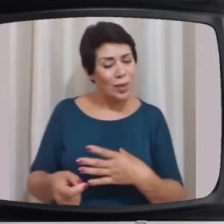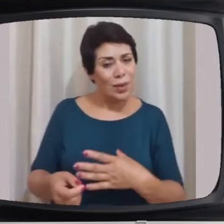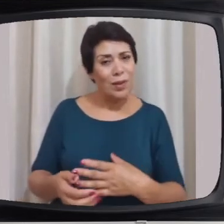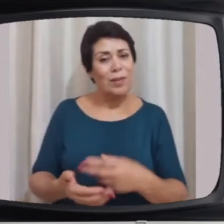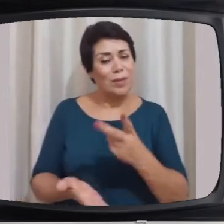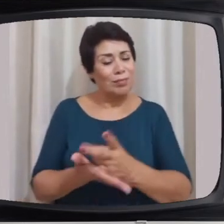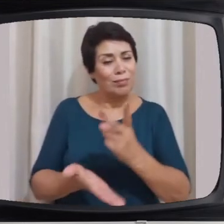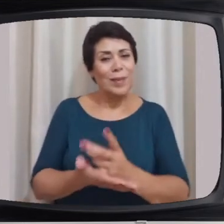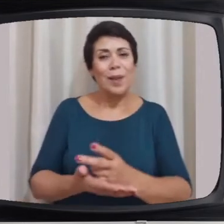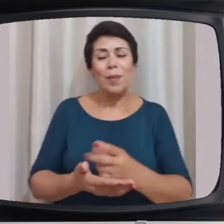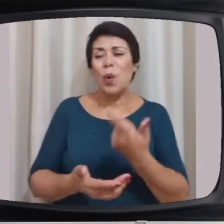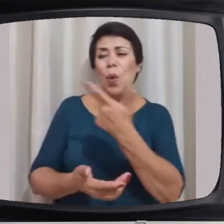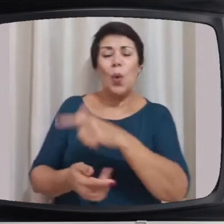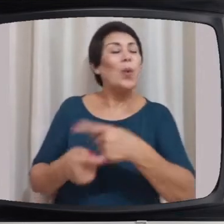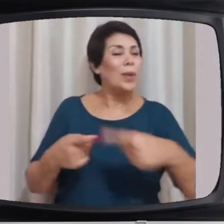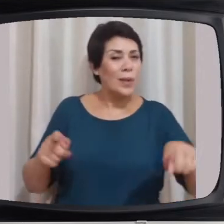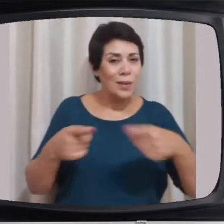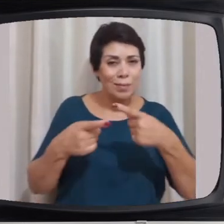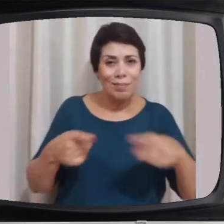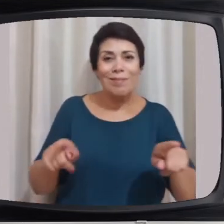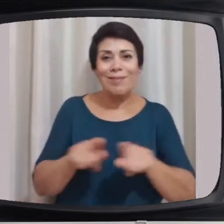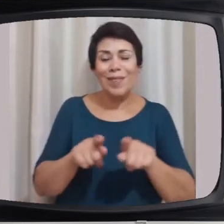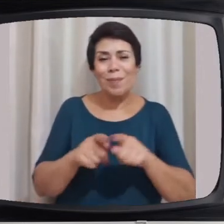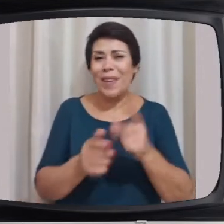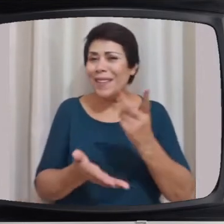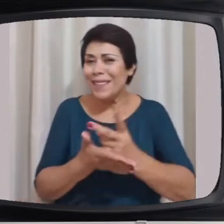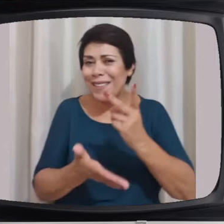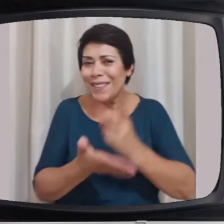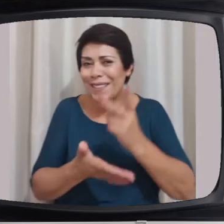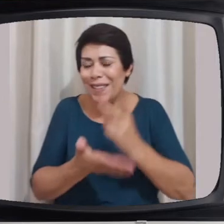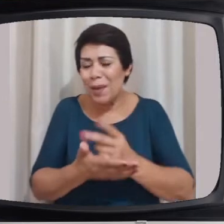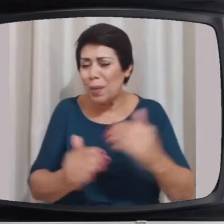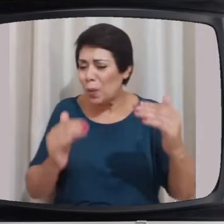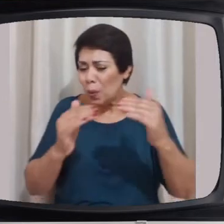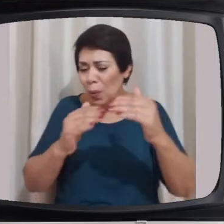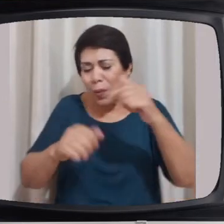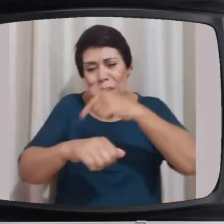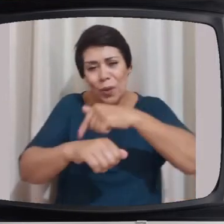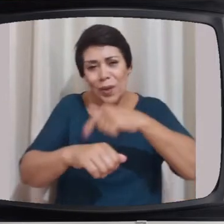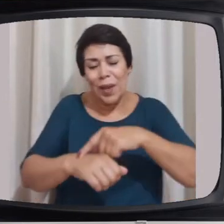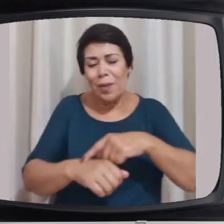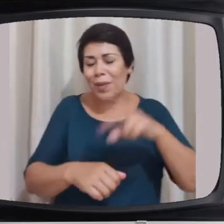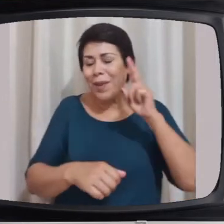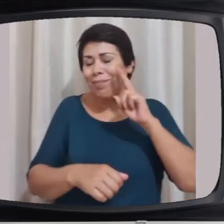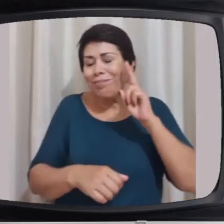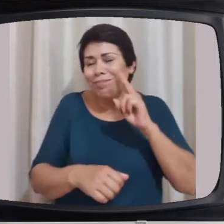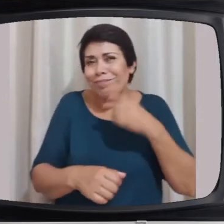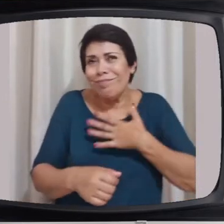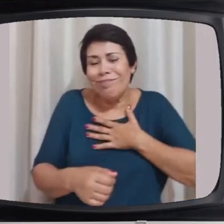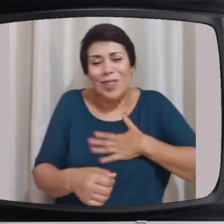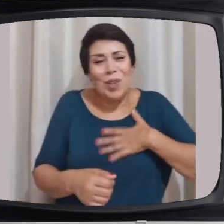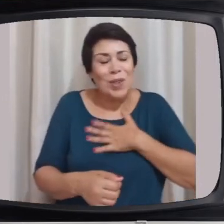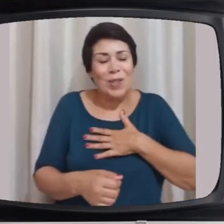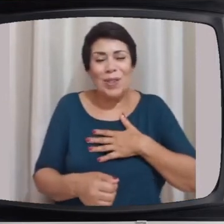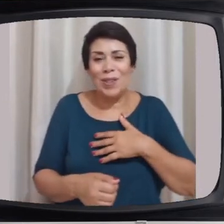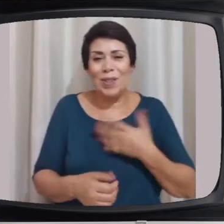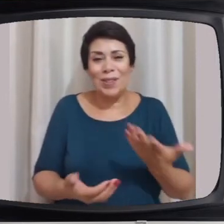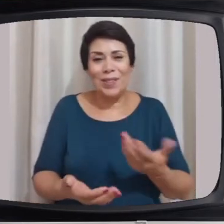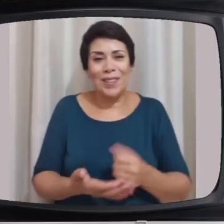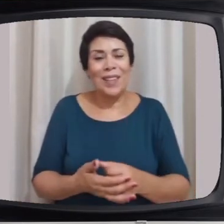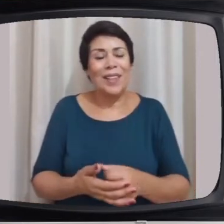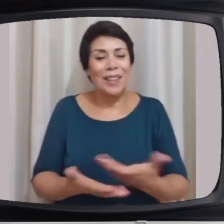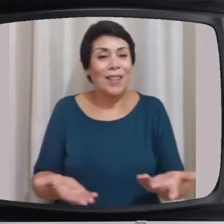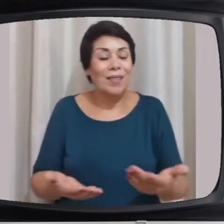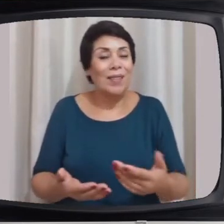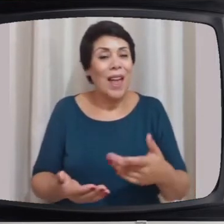outras canções, vários outros trabalhos são sempre atemporais, assim, é muito gostoso revisitar a obra de vocês em qualquer época, sabe? É